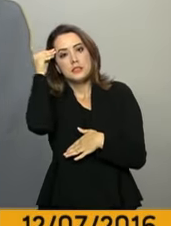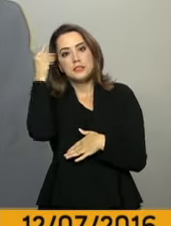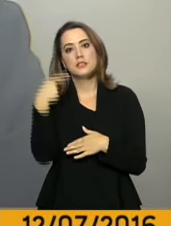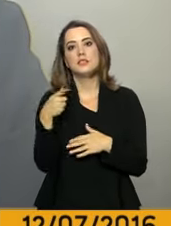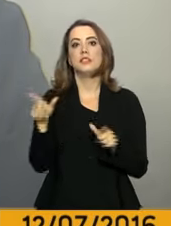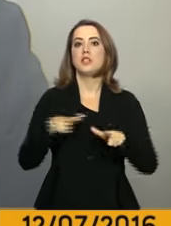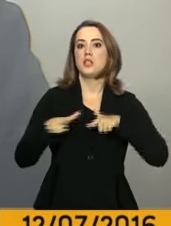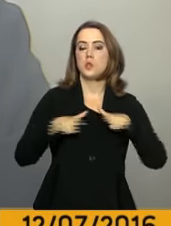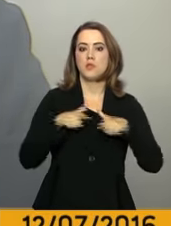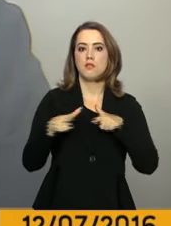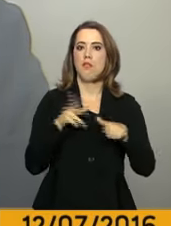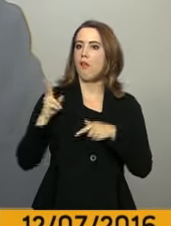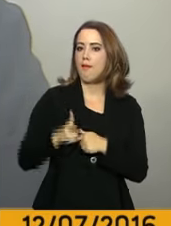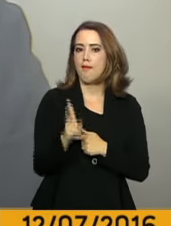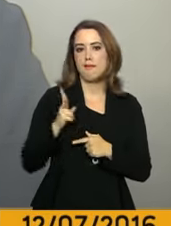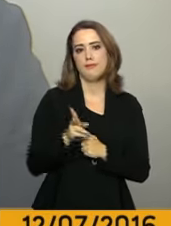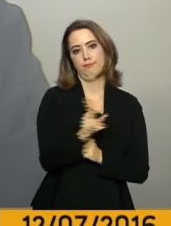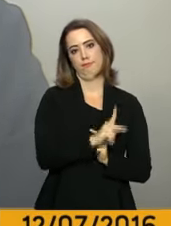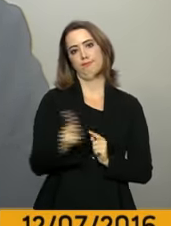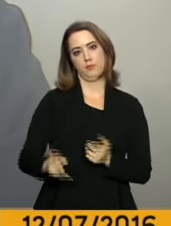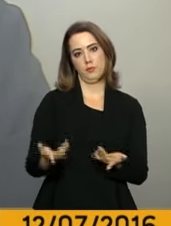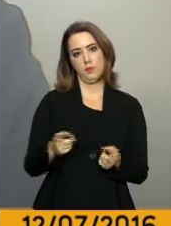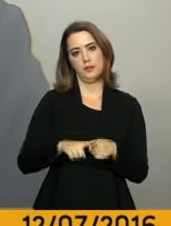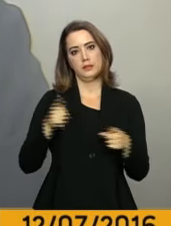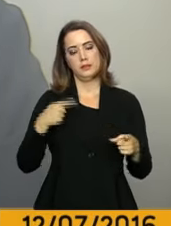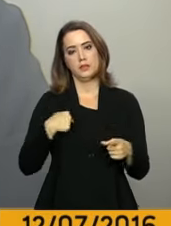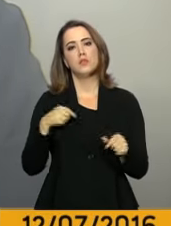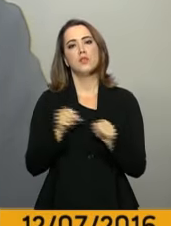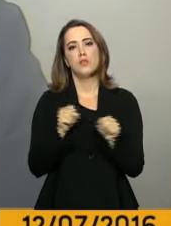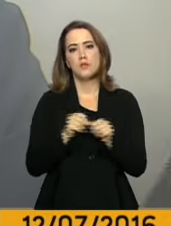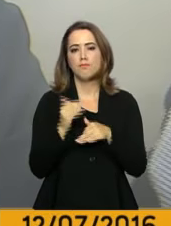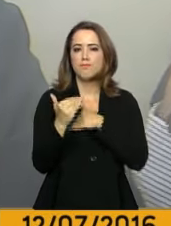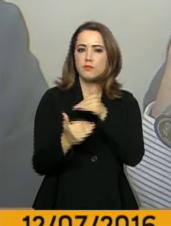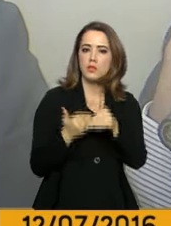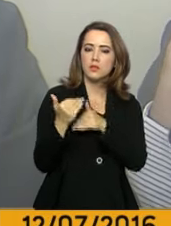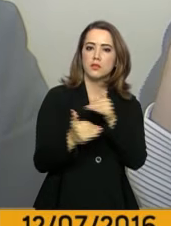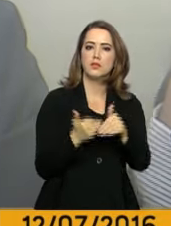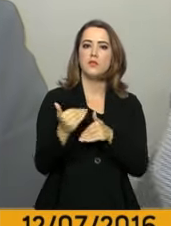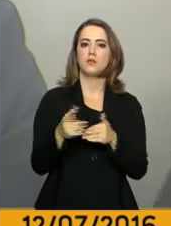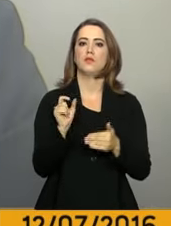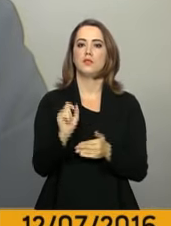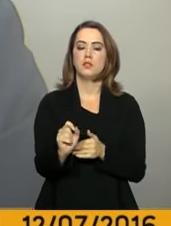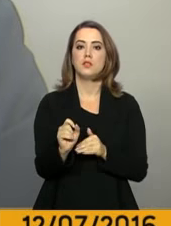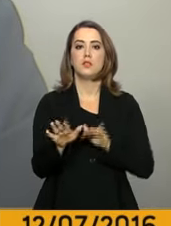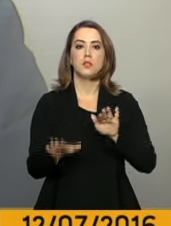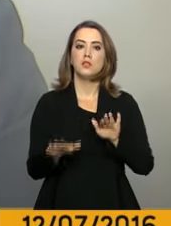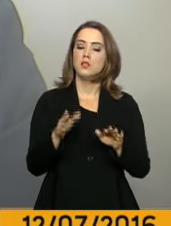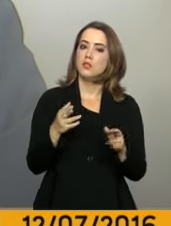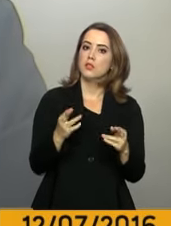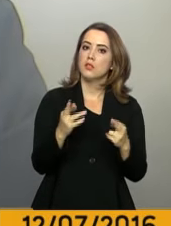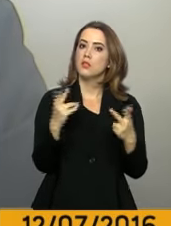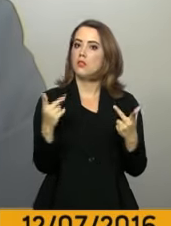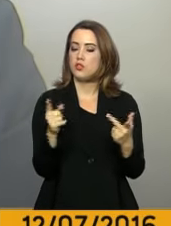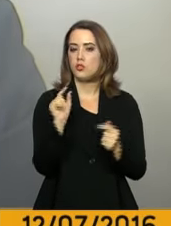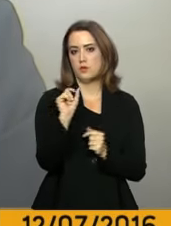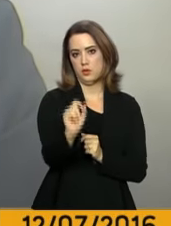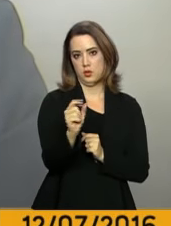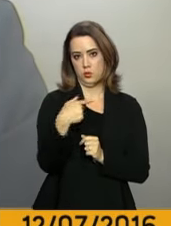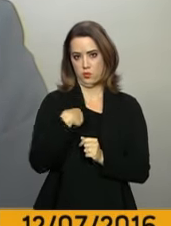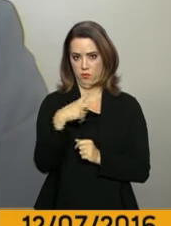então eu eu vou eu vou fazendo algo que me permite fazer a distinção entre o presidente da